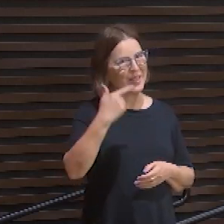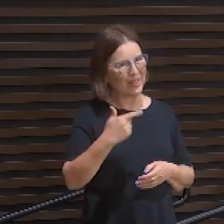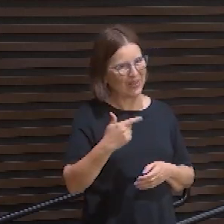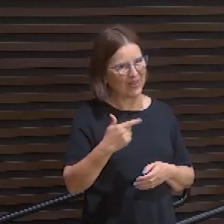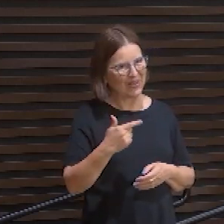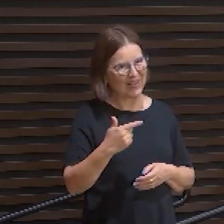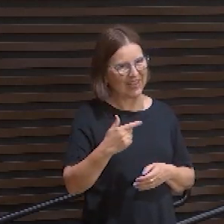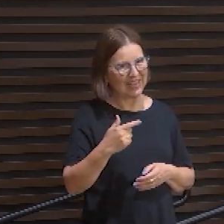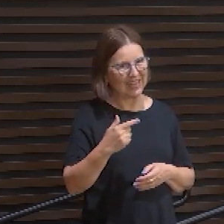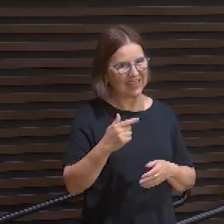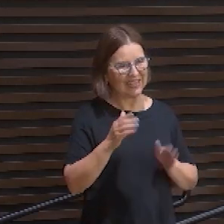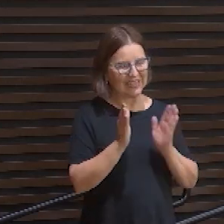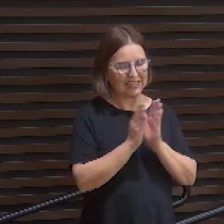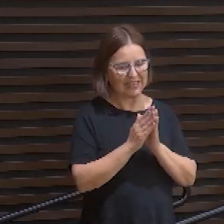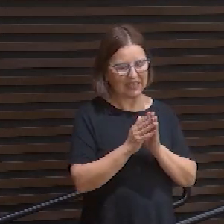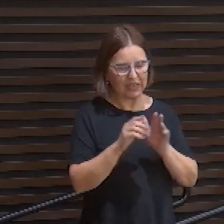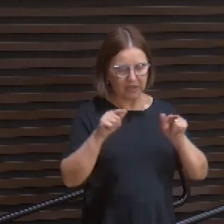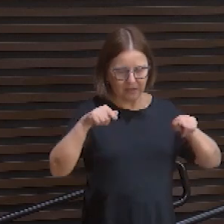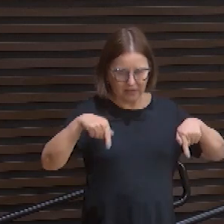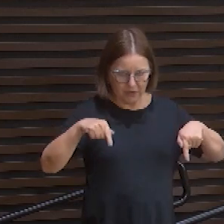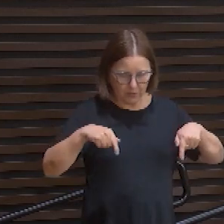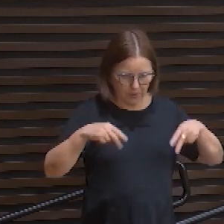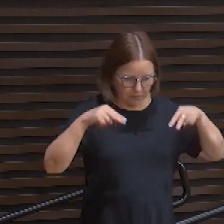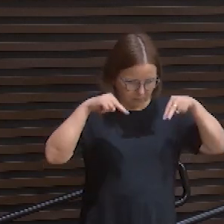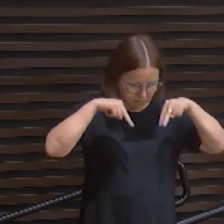querubins, eles estavam olhando para baixo.